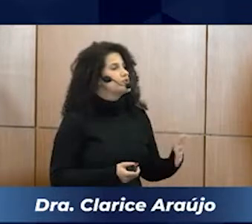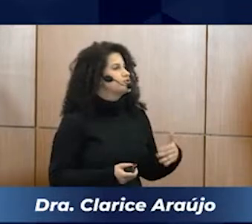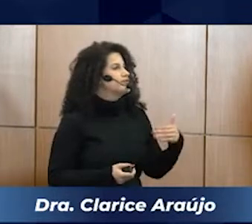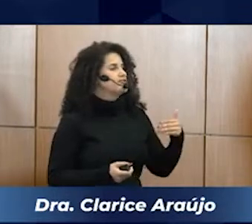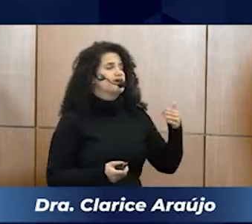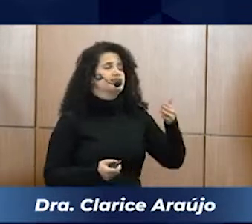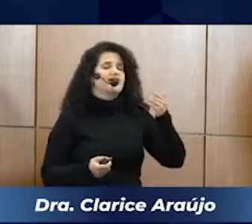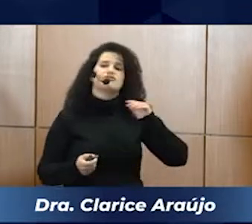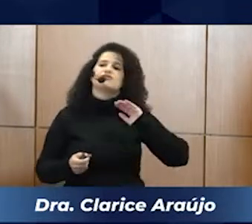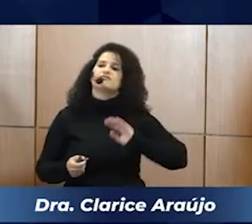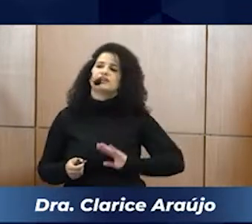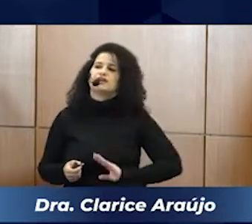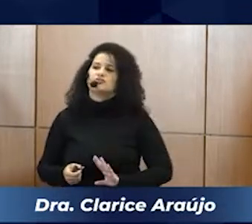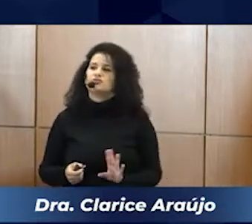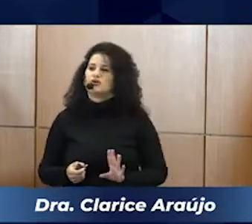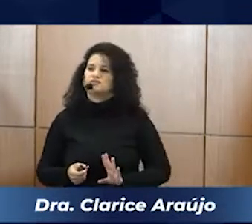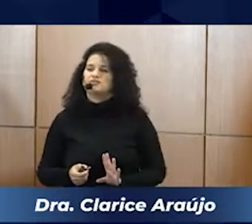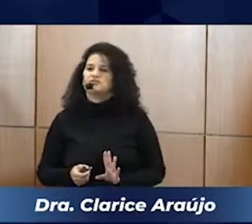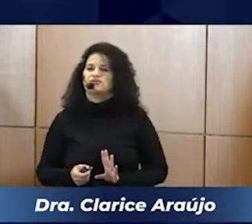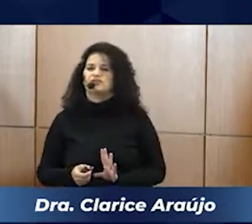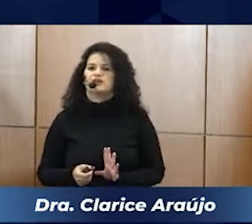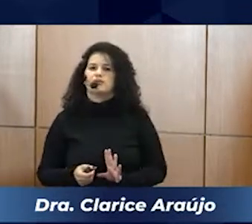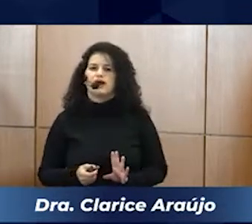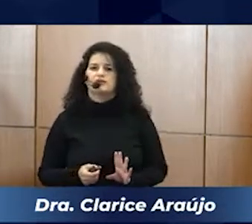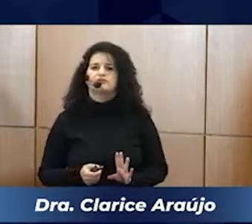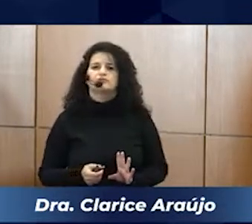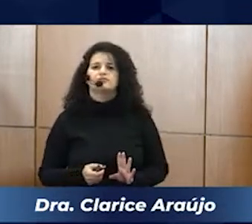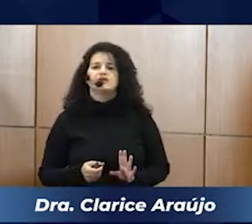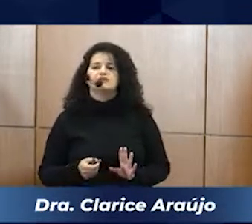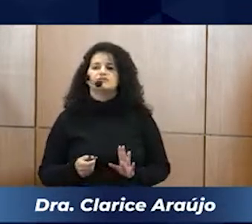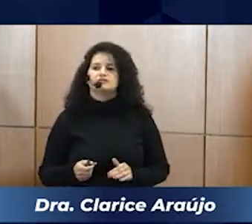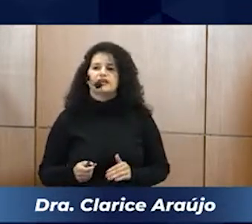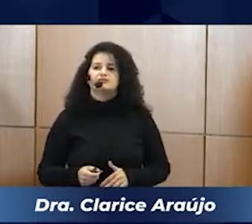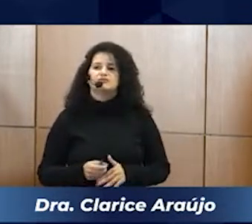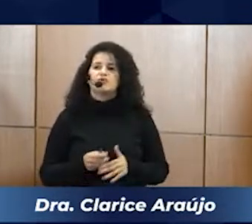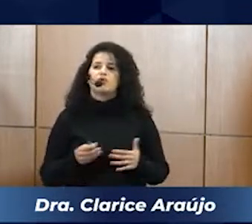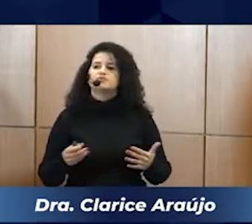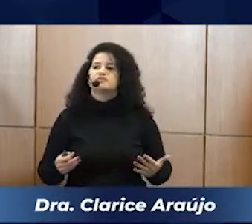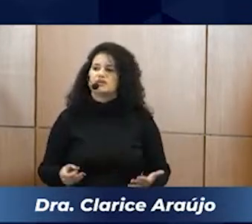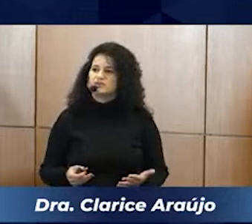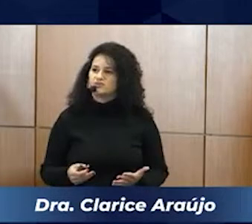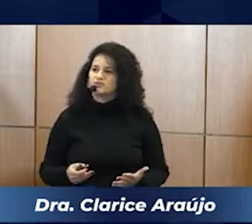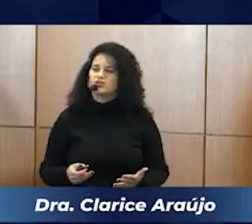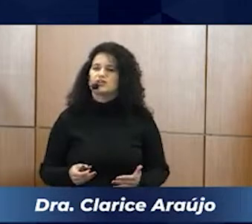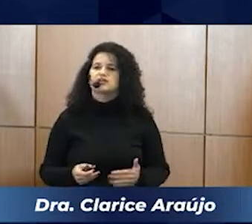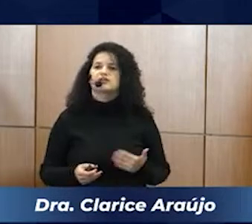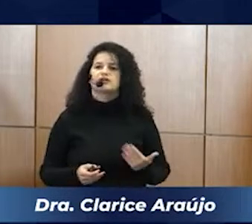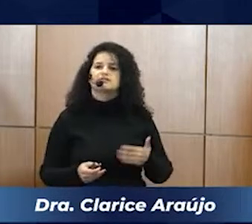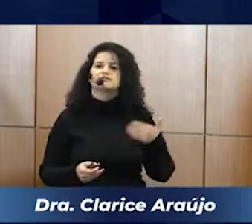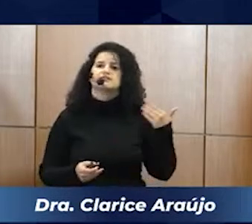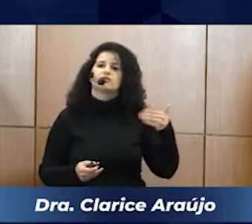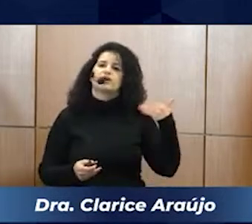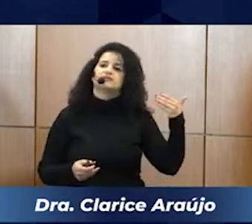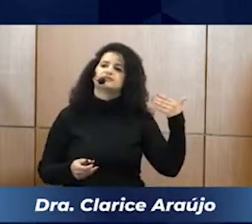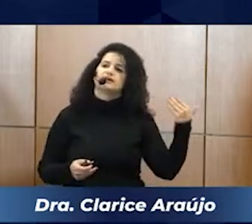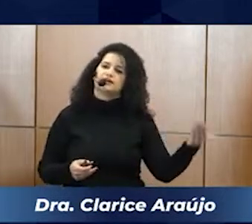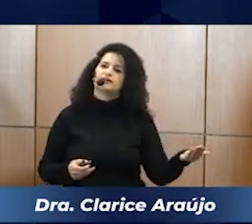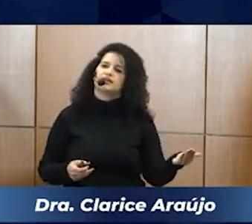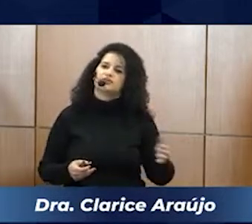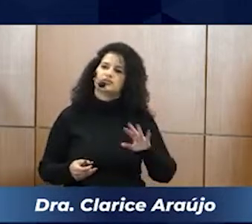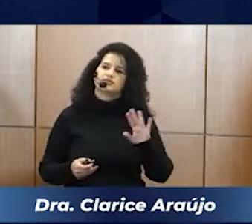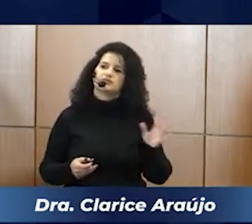Mas hoje, né, já desde, na verdade, 1994, tem-se um consenso de que crianças com